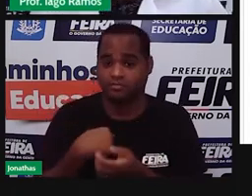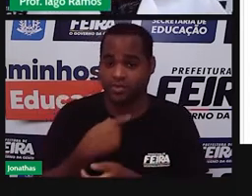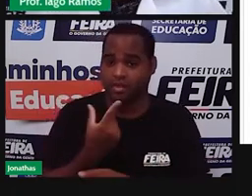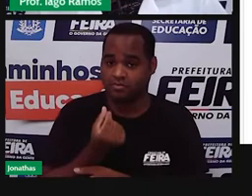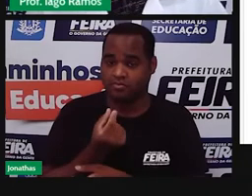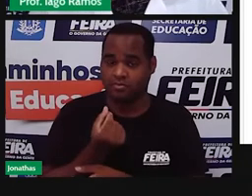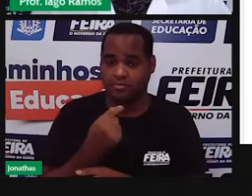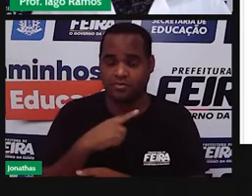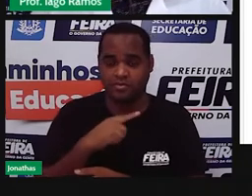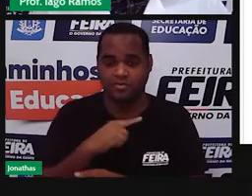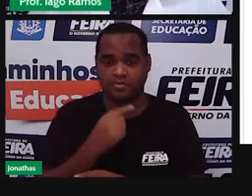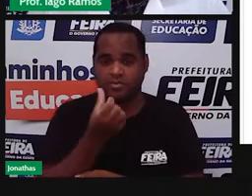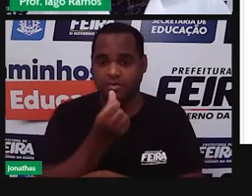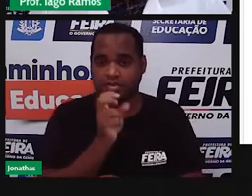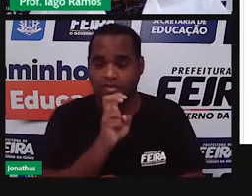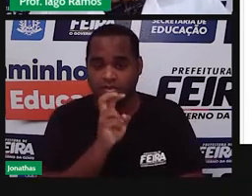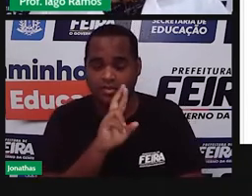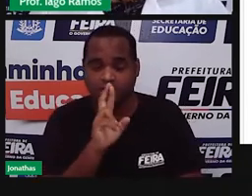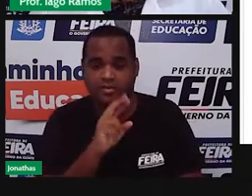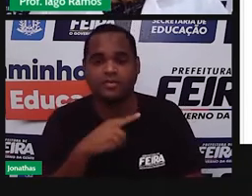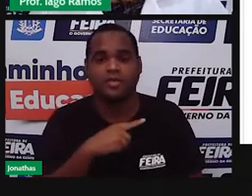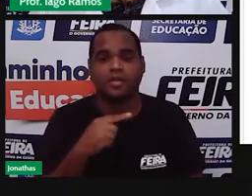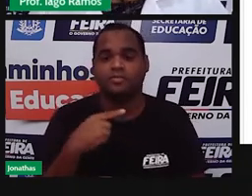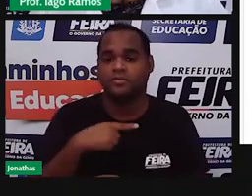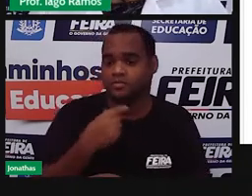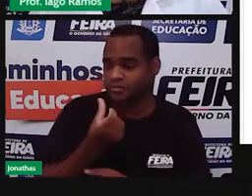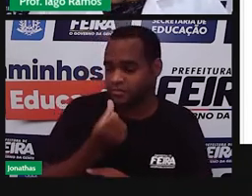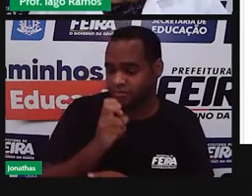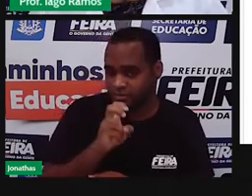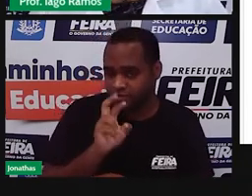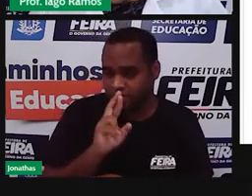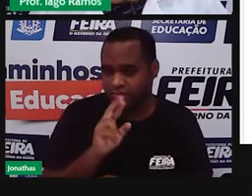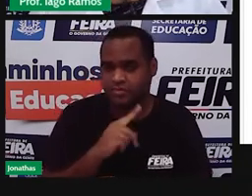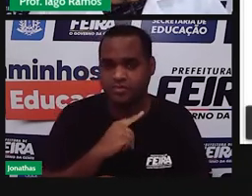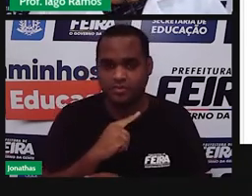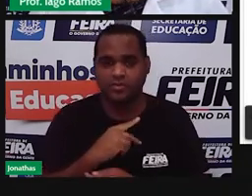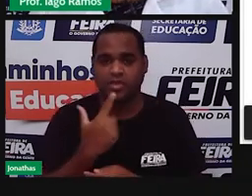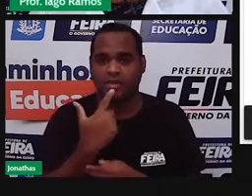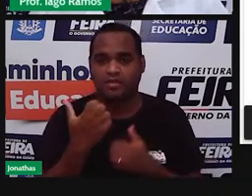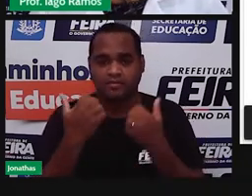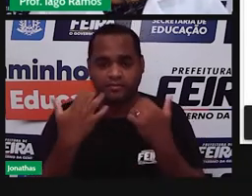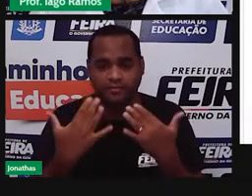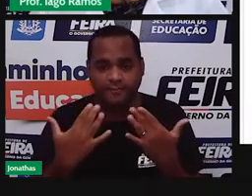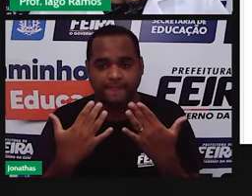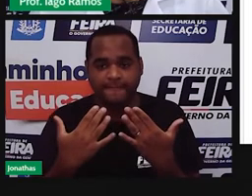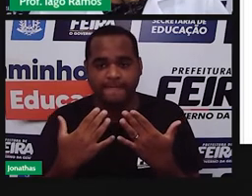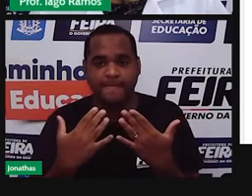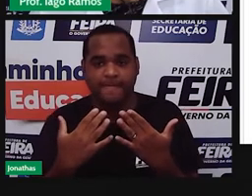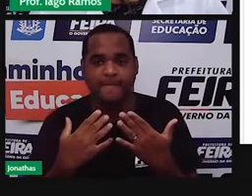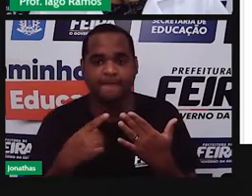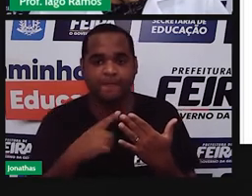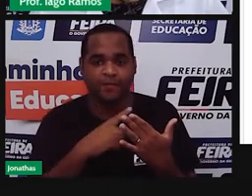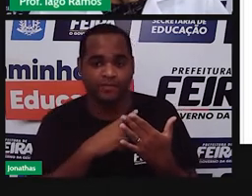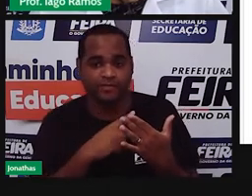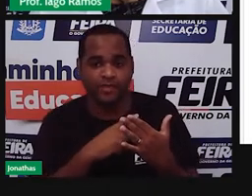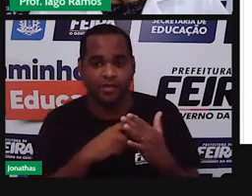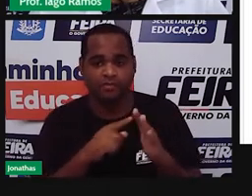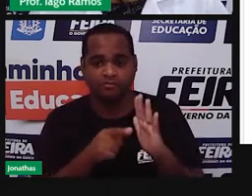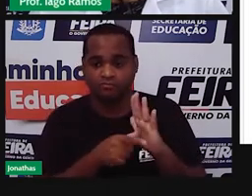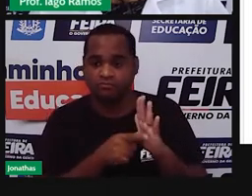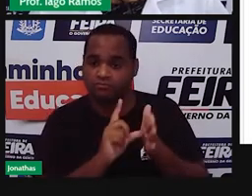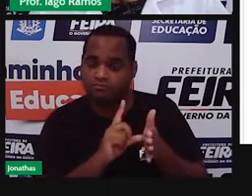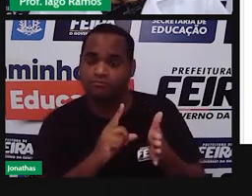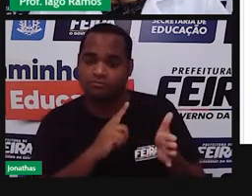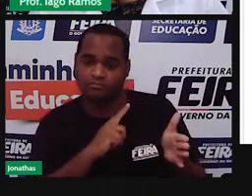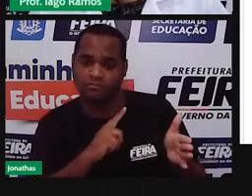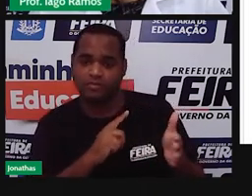esse 65. E se eu tinha esse 65, se eu tinha esse 65,